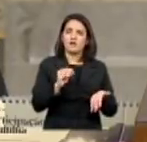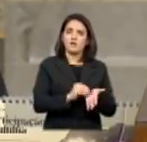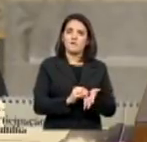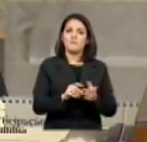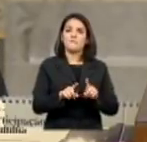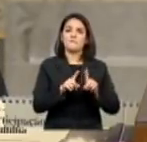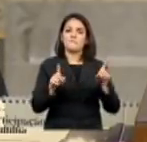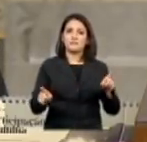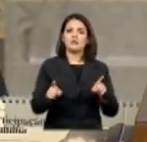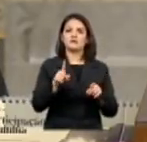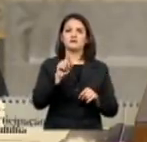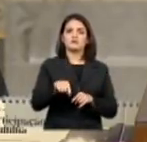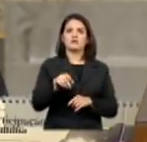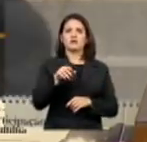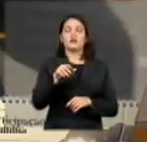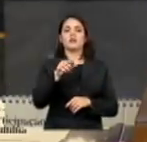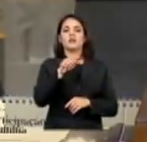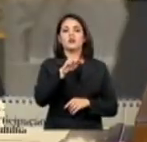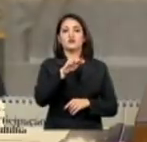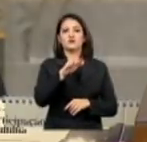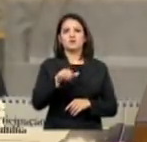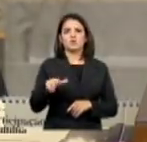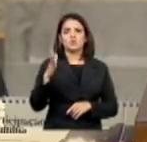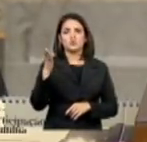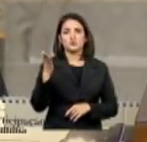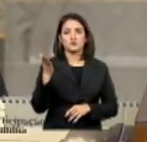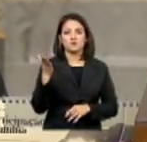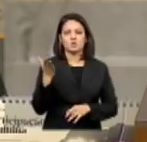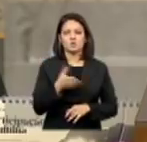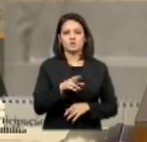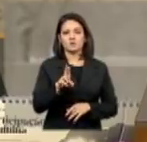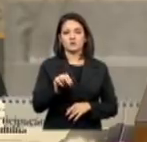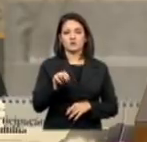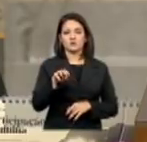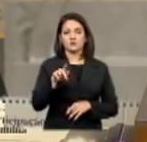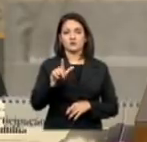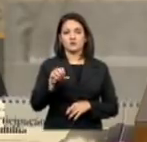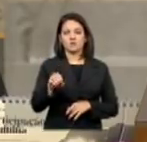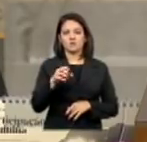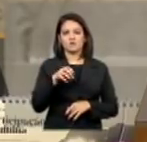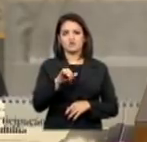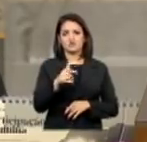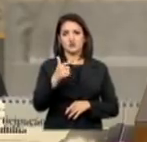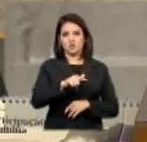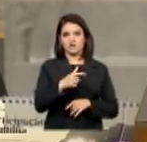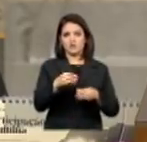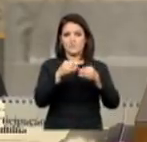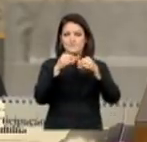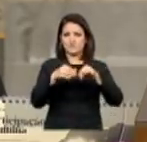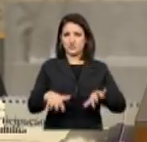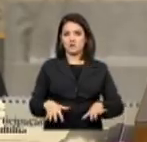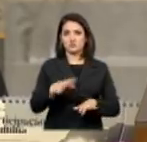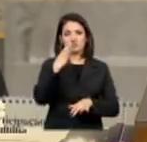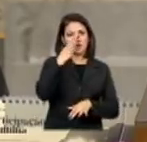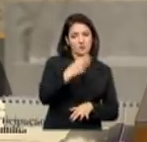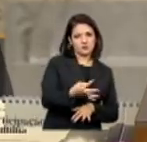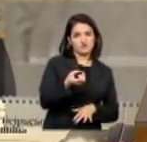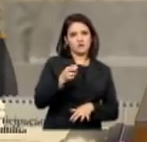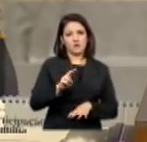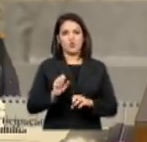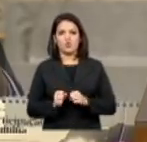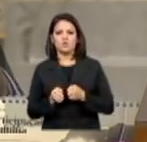nulo além da nulidade não resultar prejuízo para a acusação ou para a defesa o que record decorre